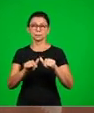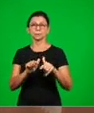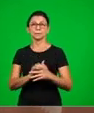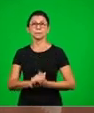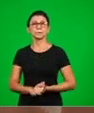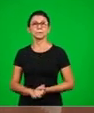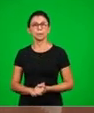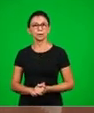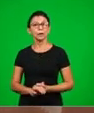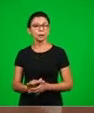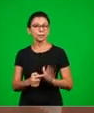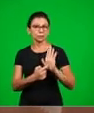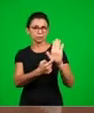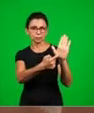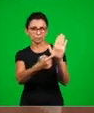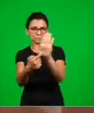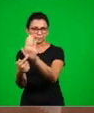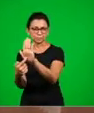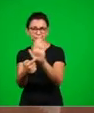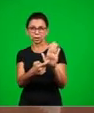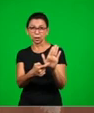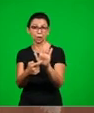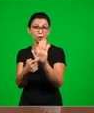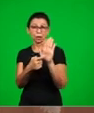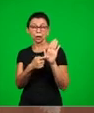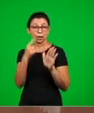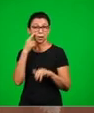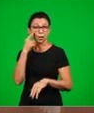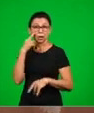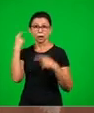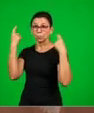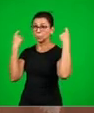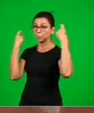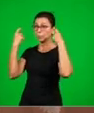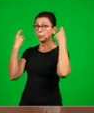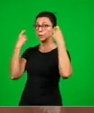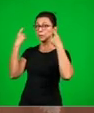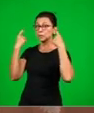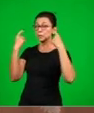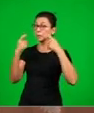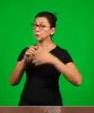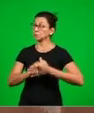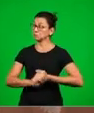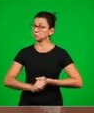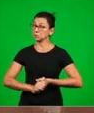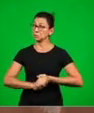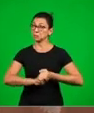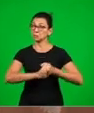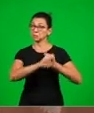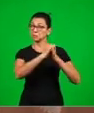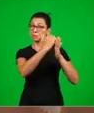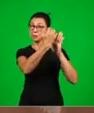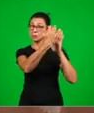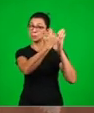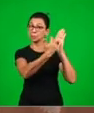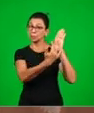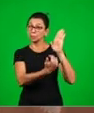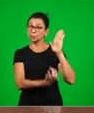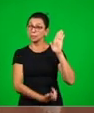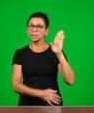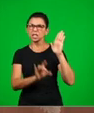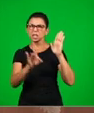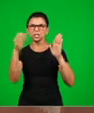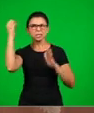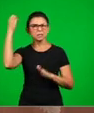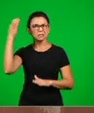para mostrar aos irmãos, olha a preocupação deles em fazer, olha, vou dizer uma coisa aqui, só revelações,